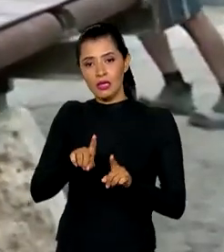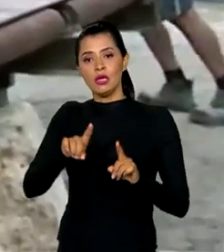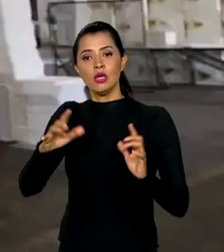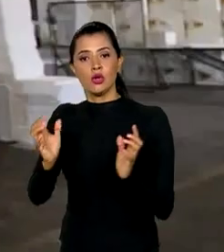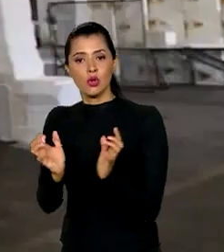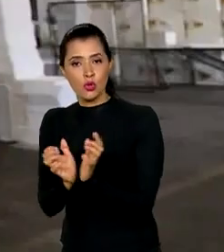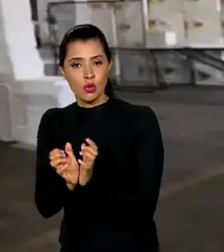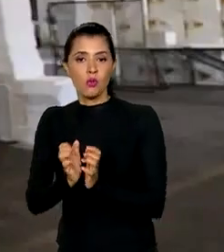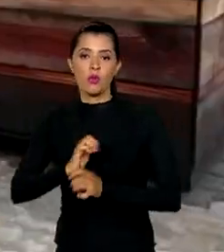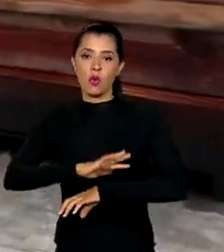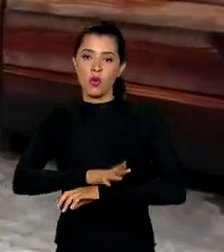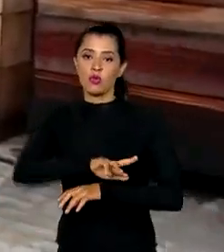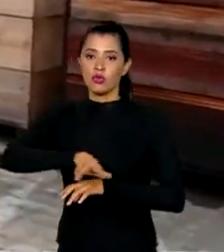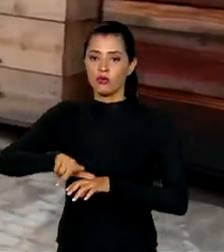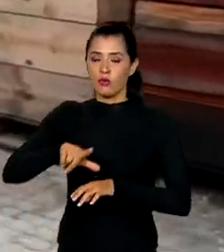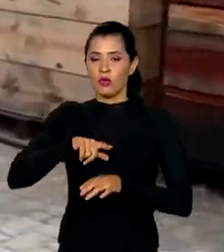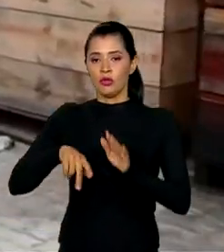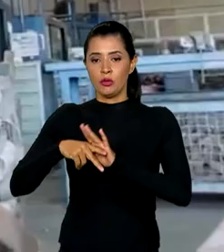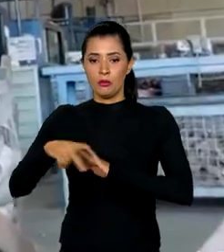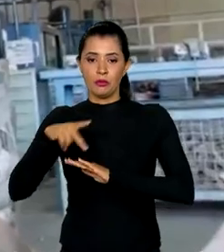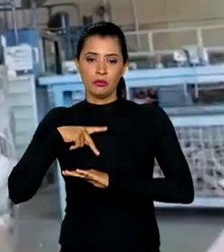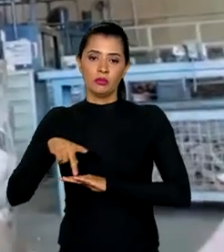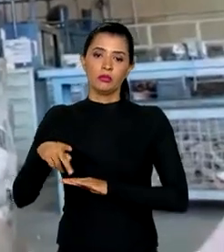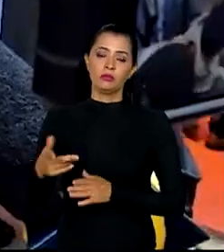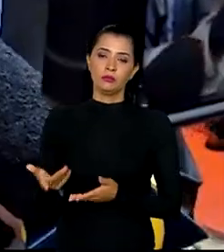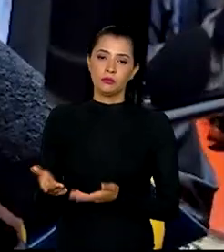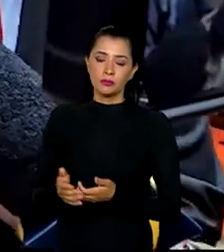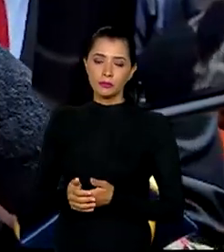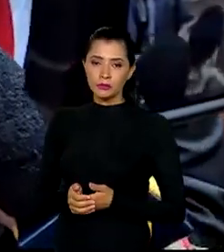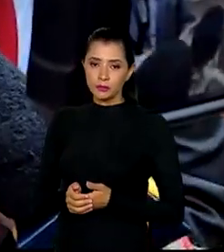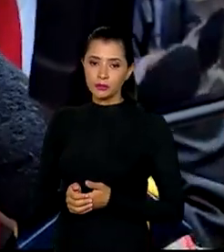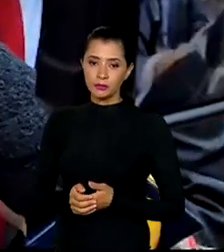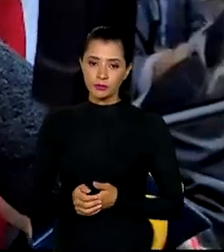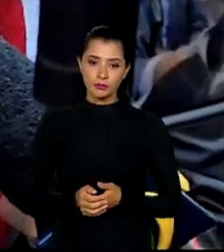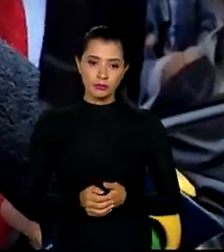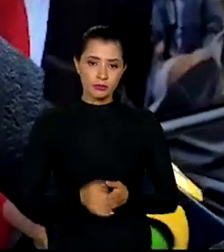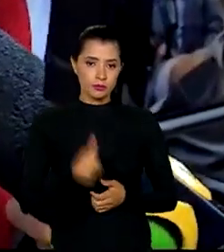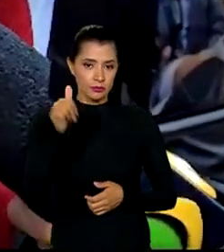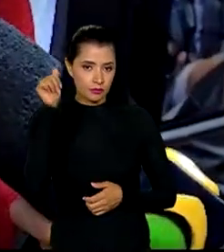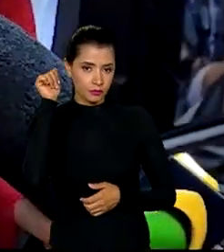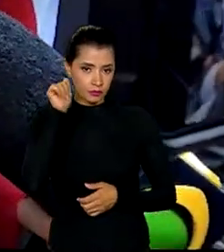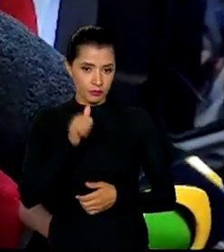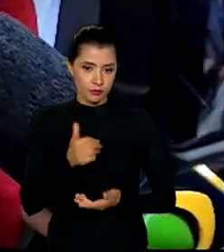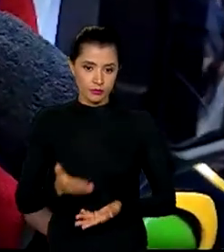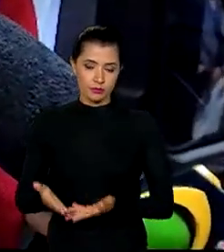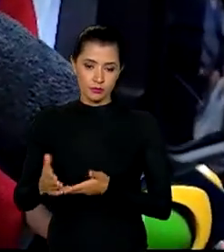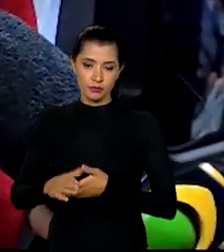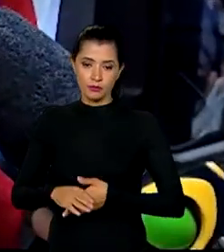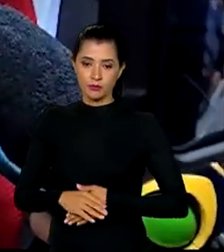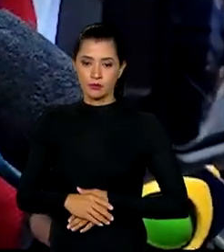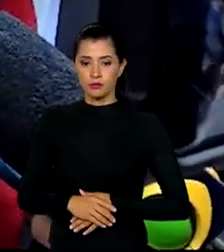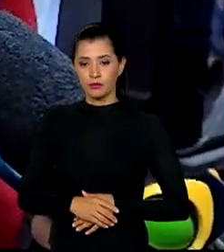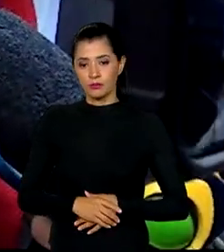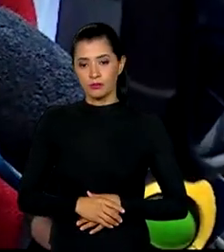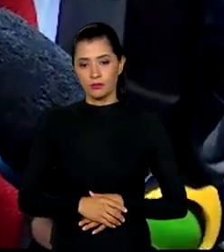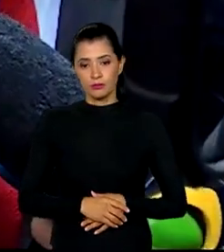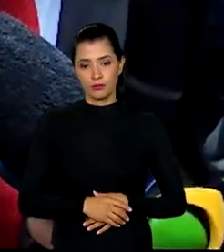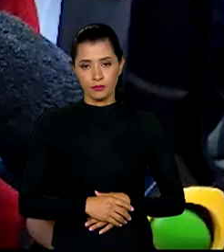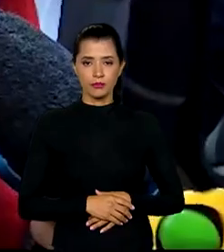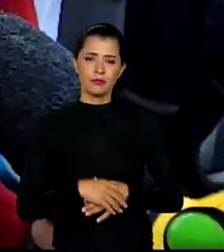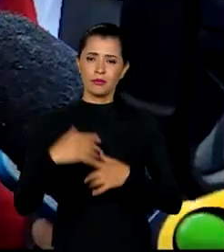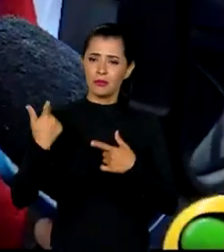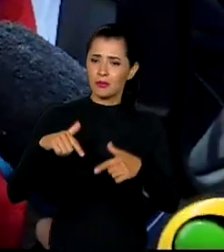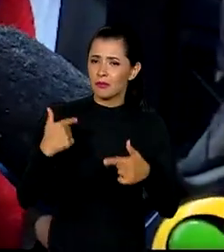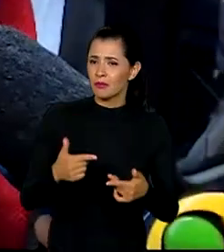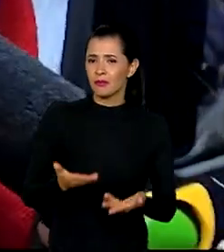grupos raciais e étnicos marginalizados. A mulher também os direitos homens, quanto trabalho